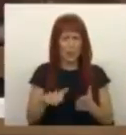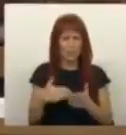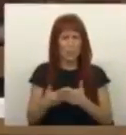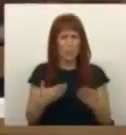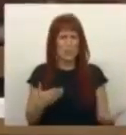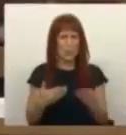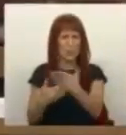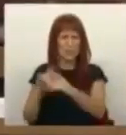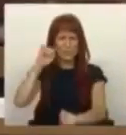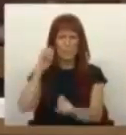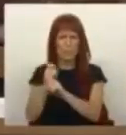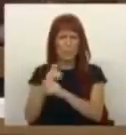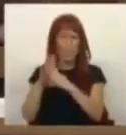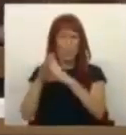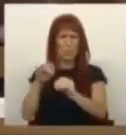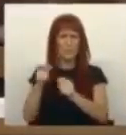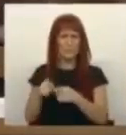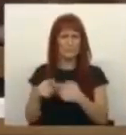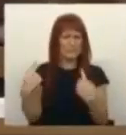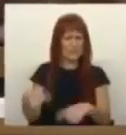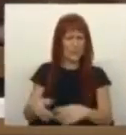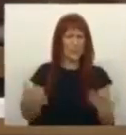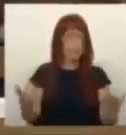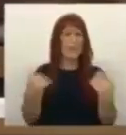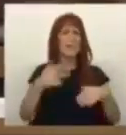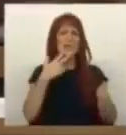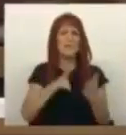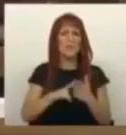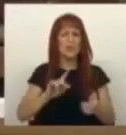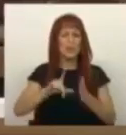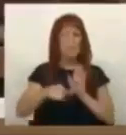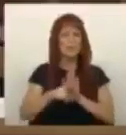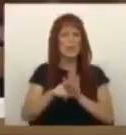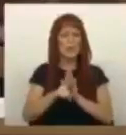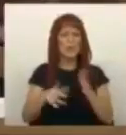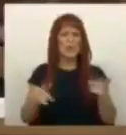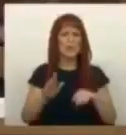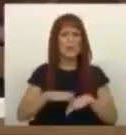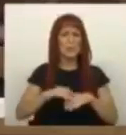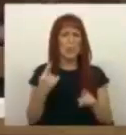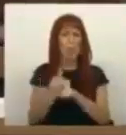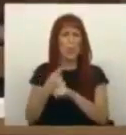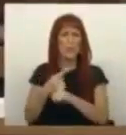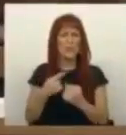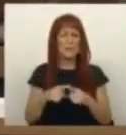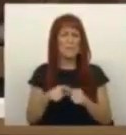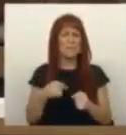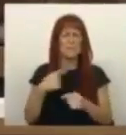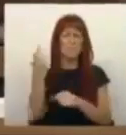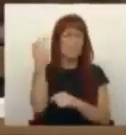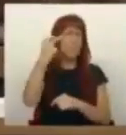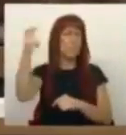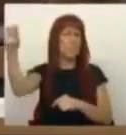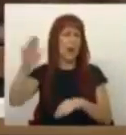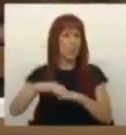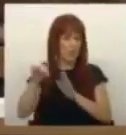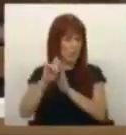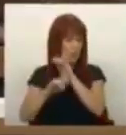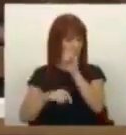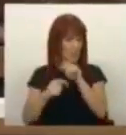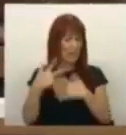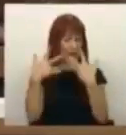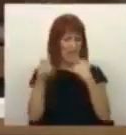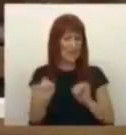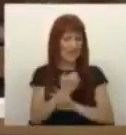comum de supervisão encerrado mas na verdade esse projeto essa sobre coisas bem mais perenes é soviética